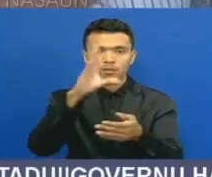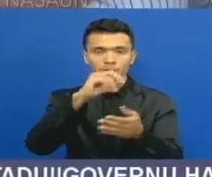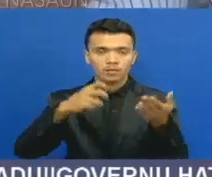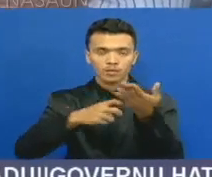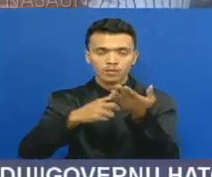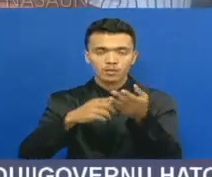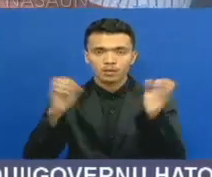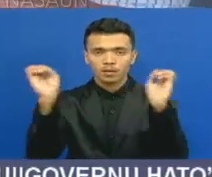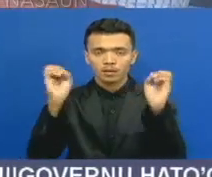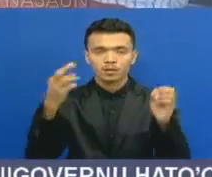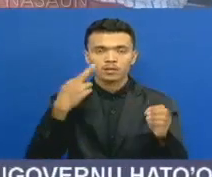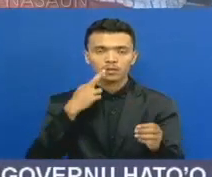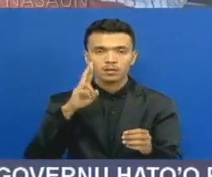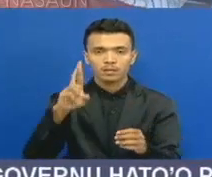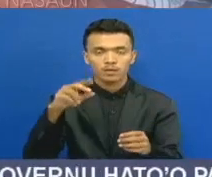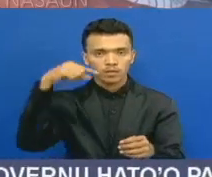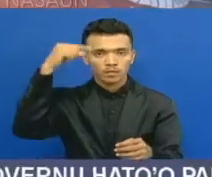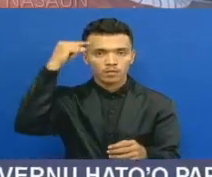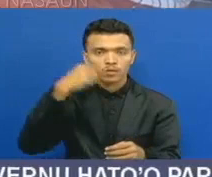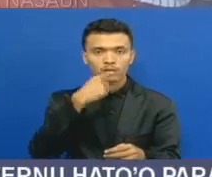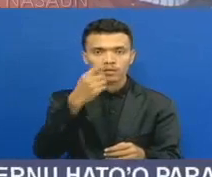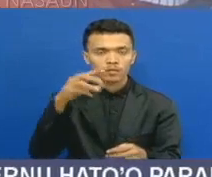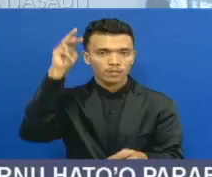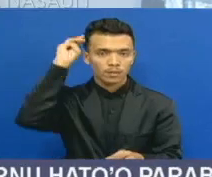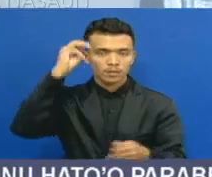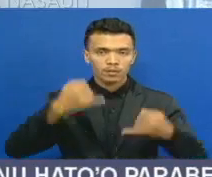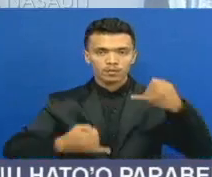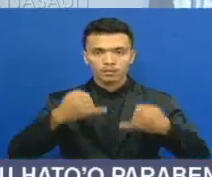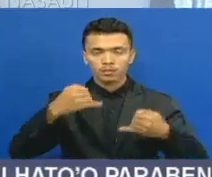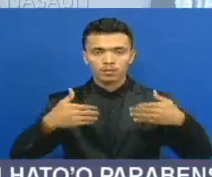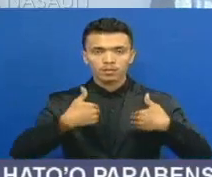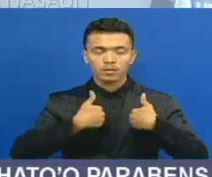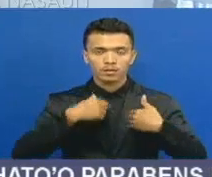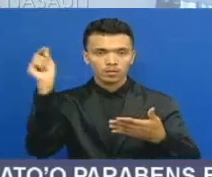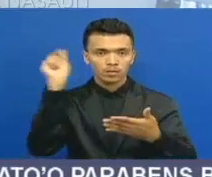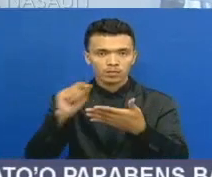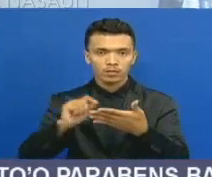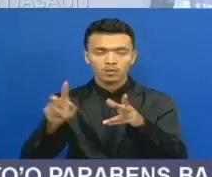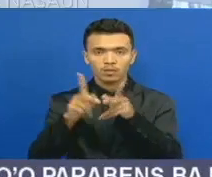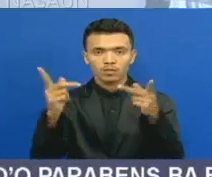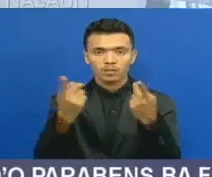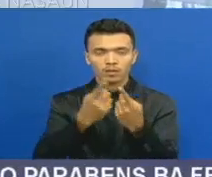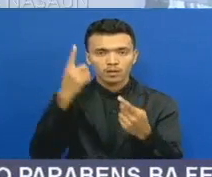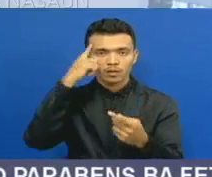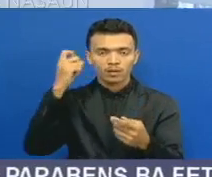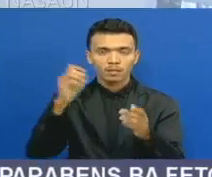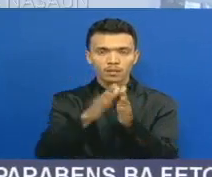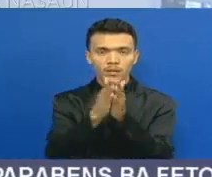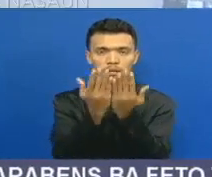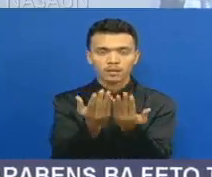solução. Governante acrescenta, Ministério de Justiça Cidadão celebra contrato com a companhia, tamba preço cada